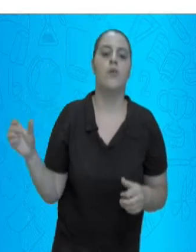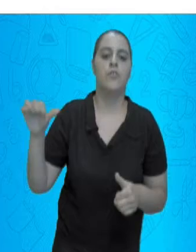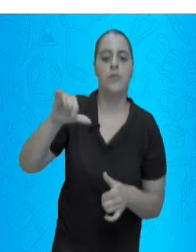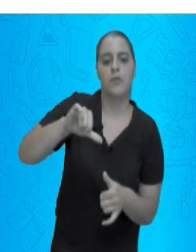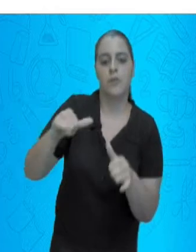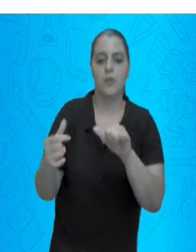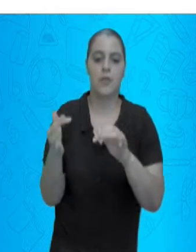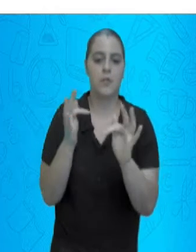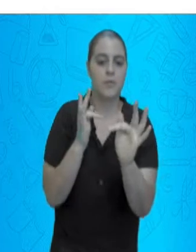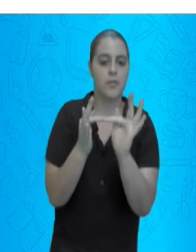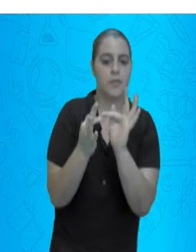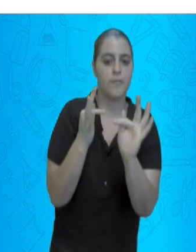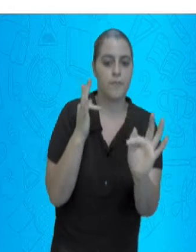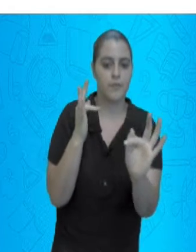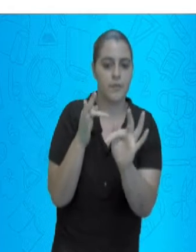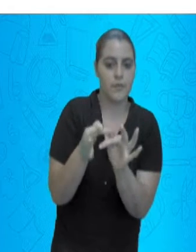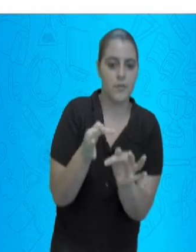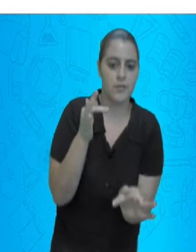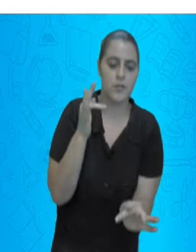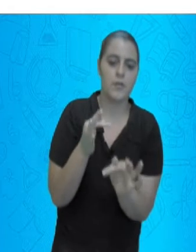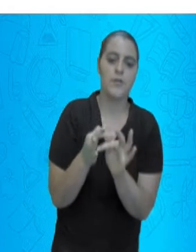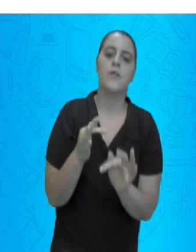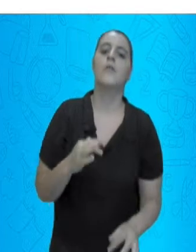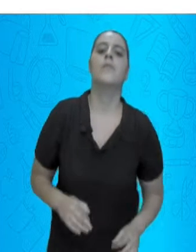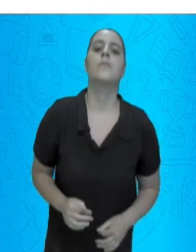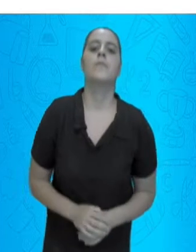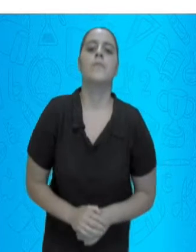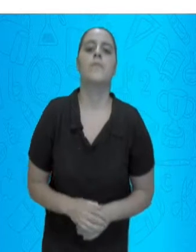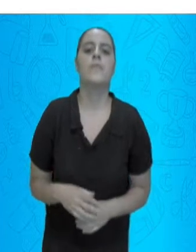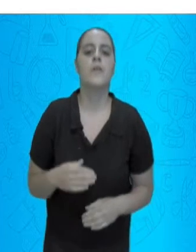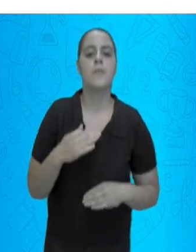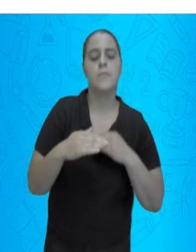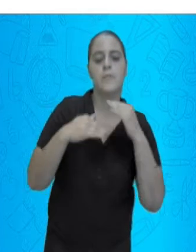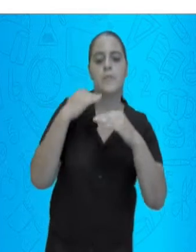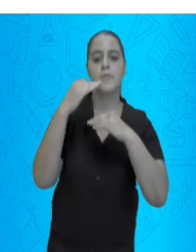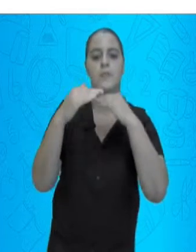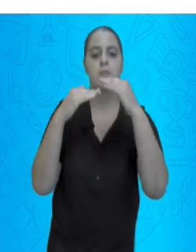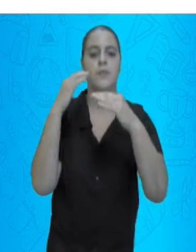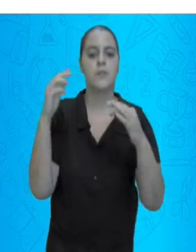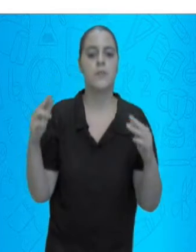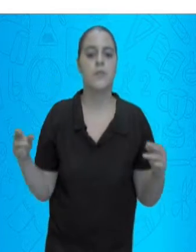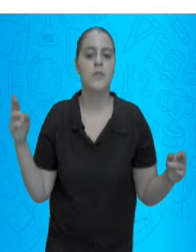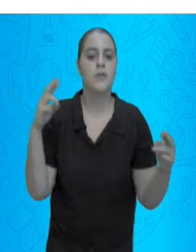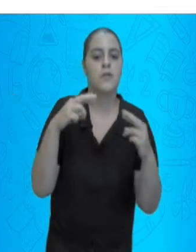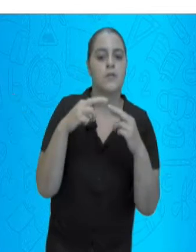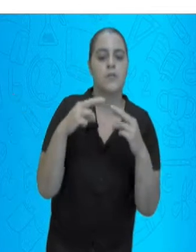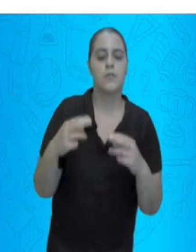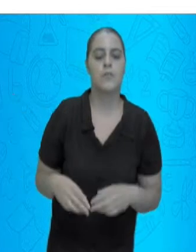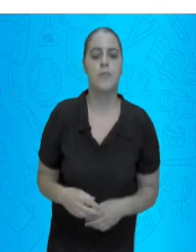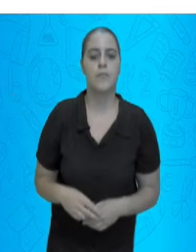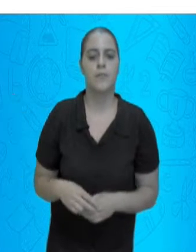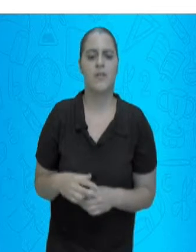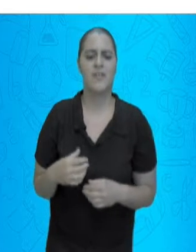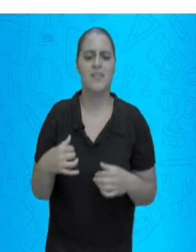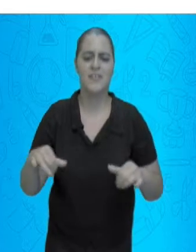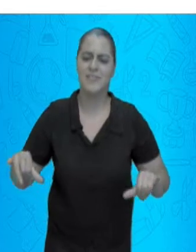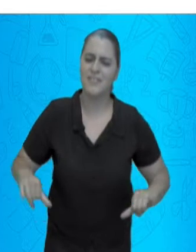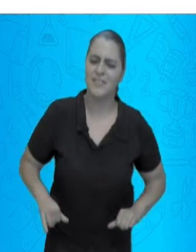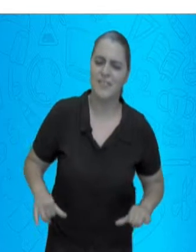biológicos. Então, esse processo de fossilização, ele está relacionado, ele